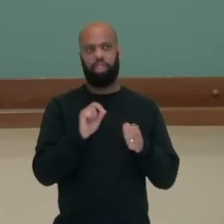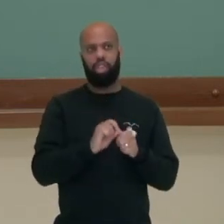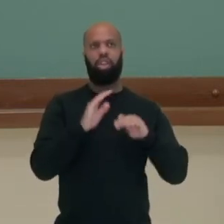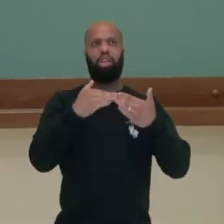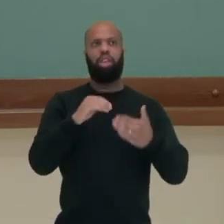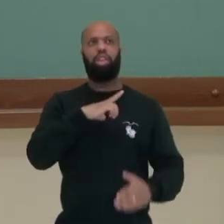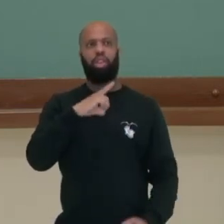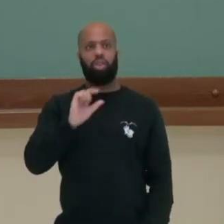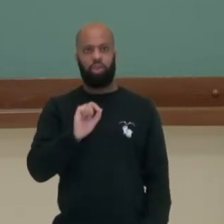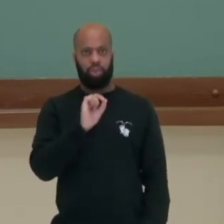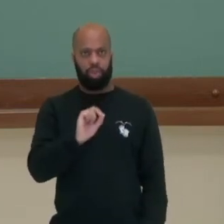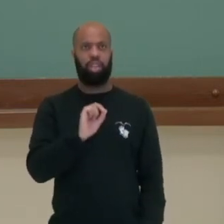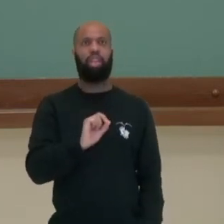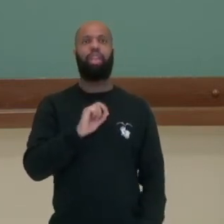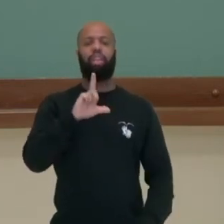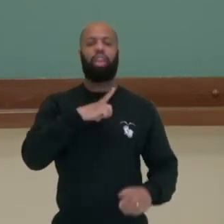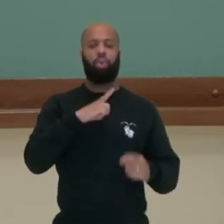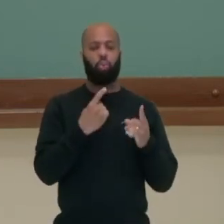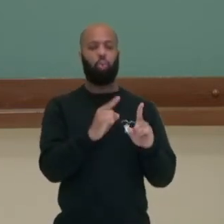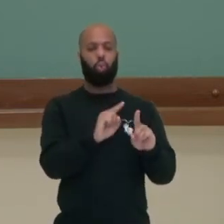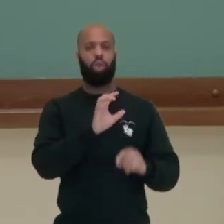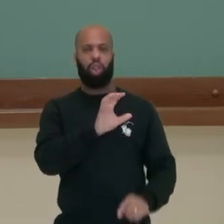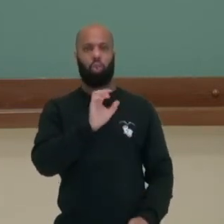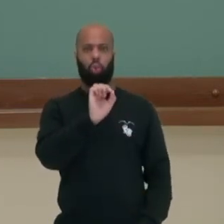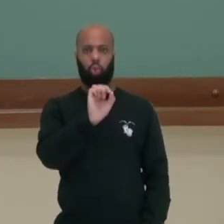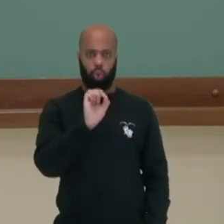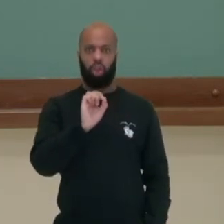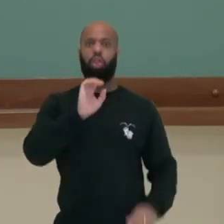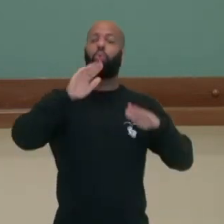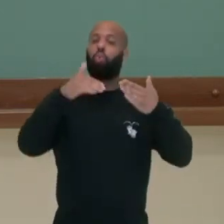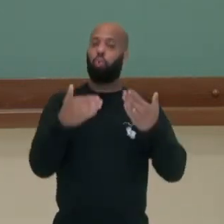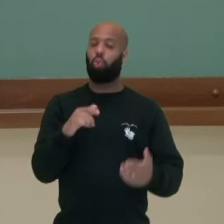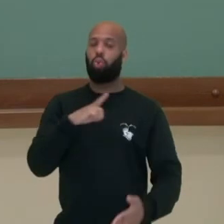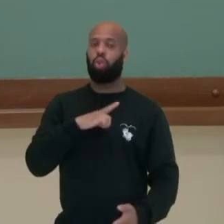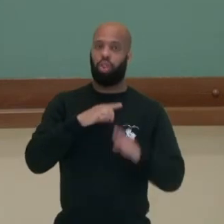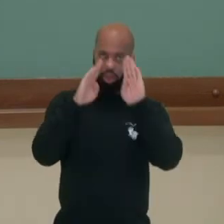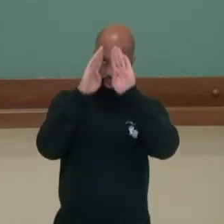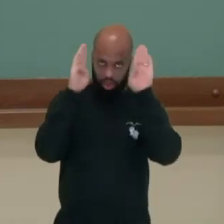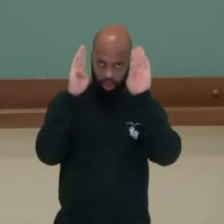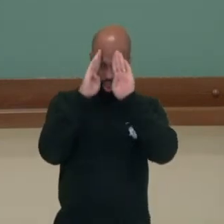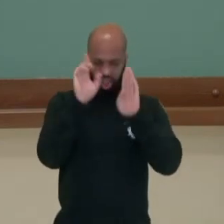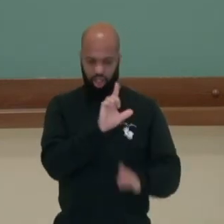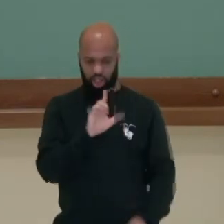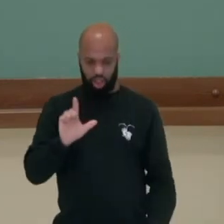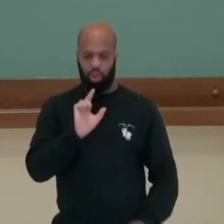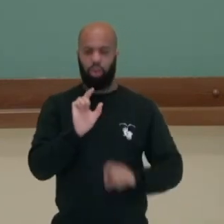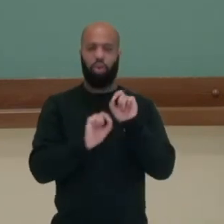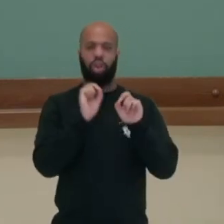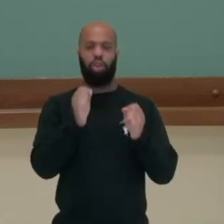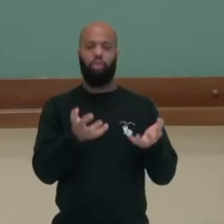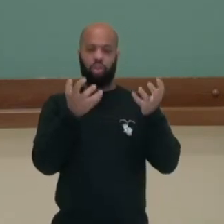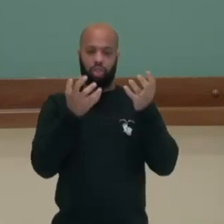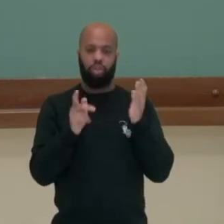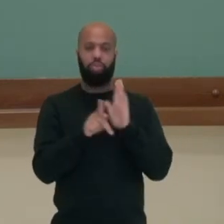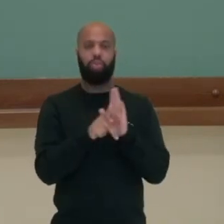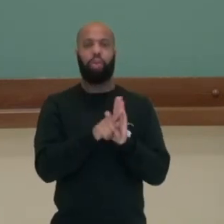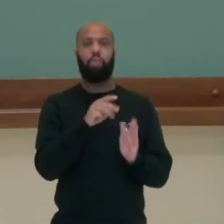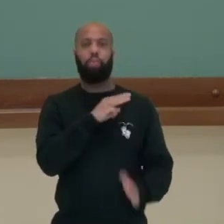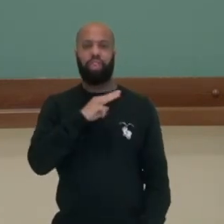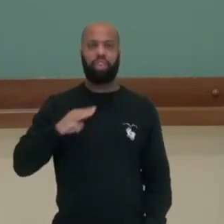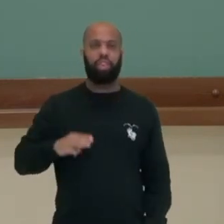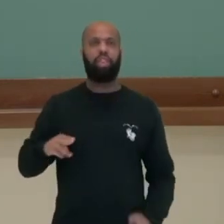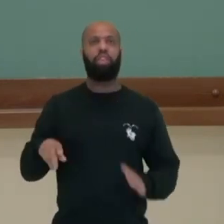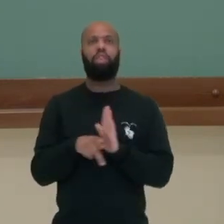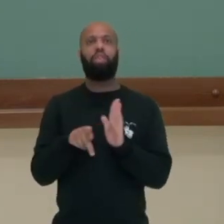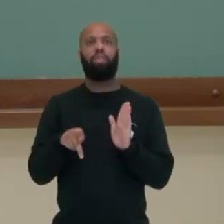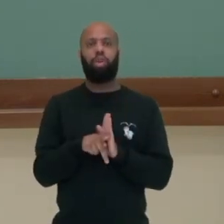combate à inflação. Para esse combate à inflação, o Fernando Collor de Mello convidou aí como ministro da Fazenda o sociólogo Fernando